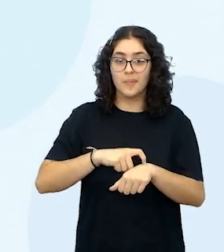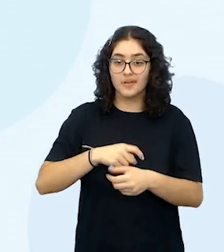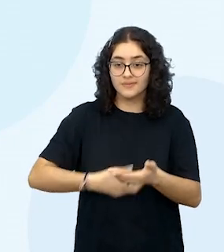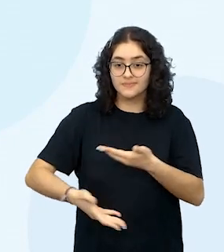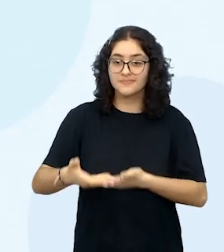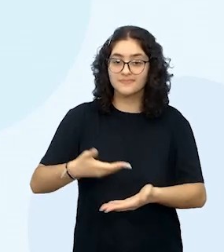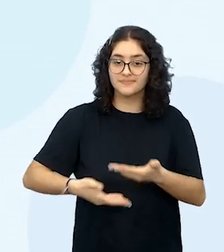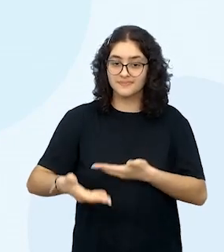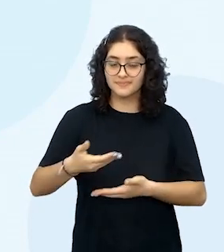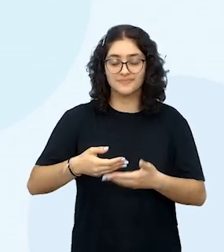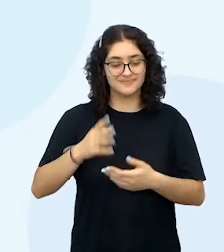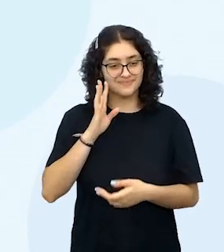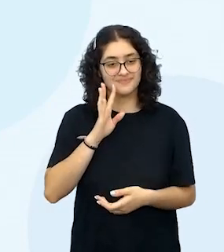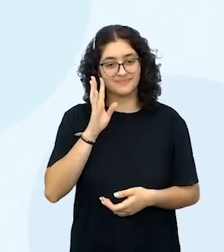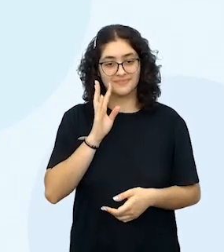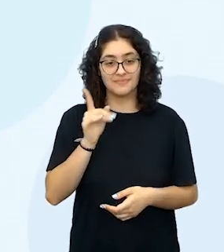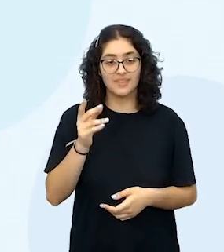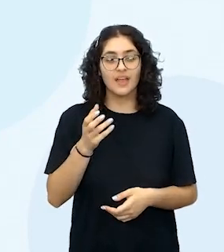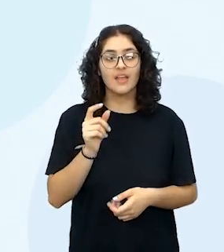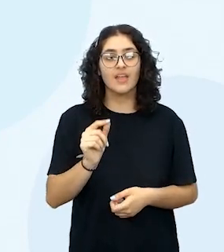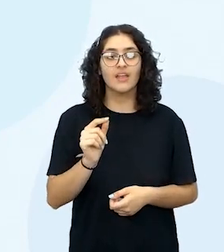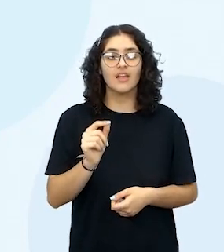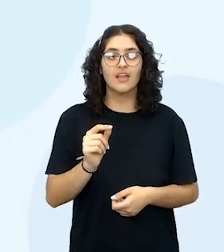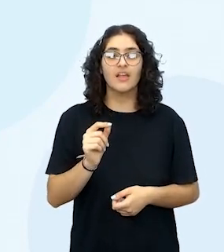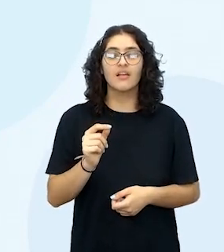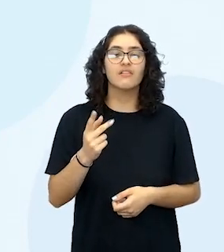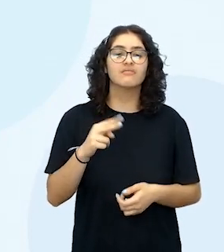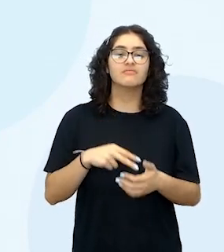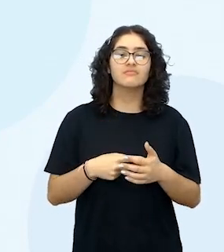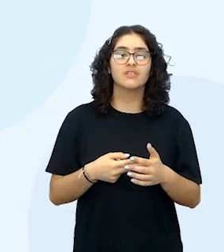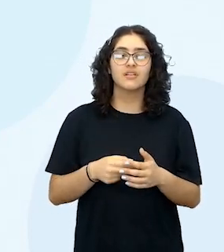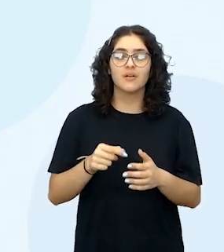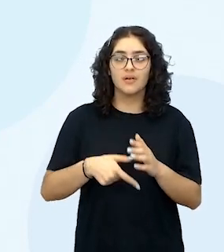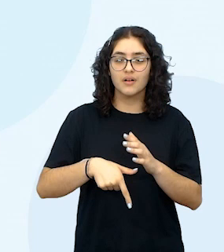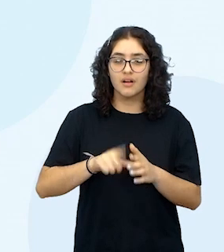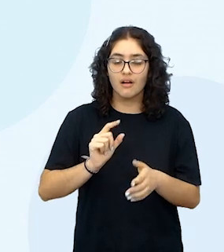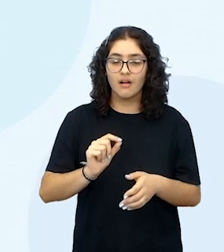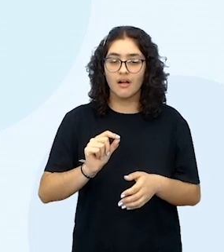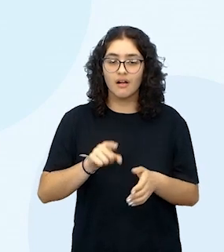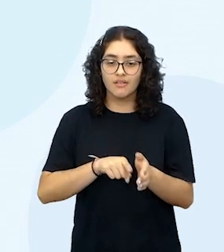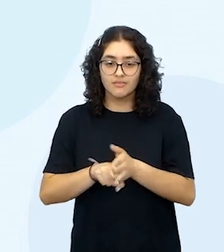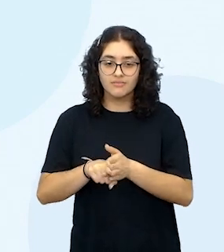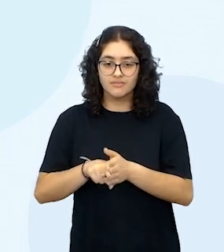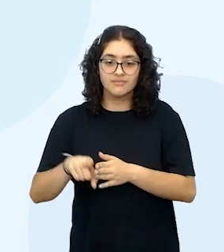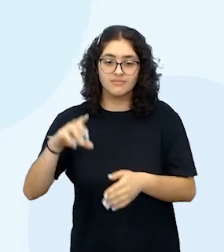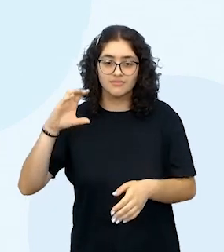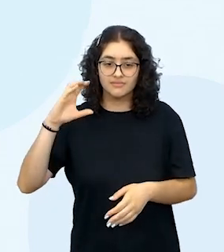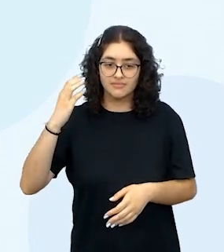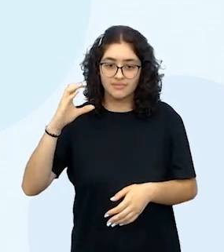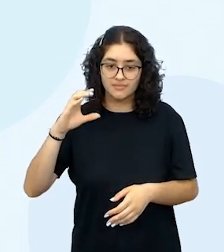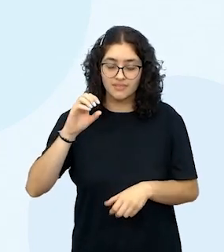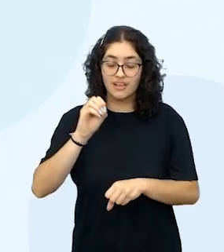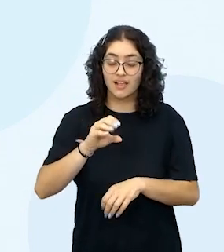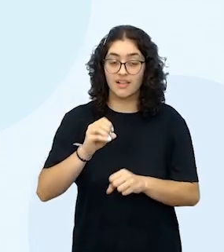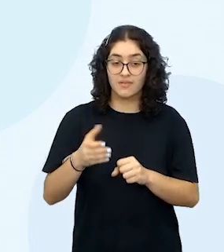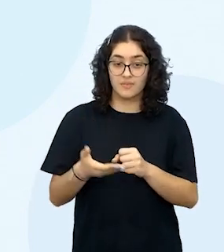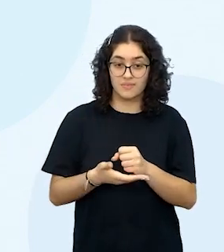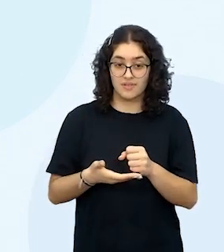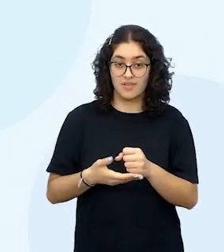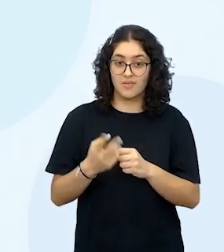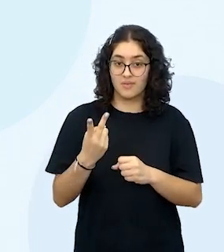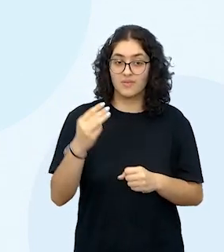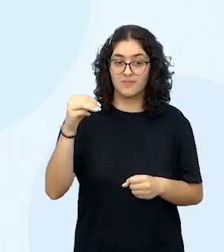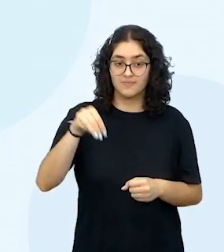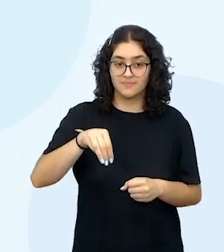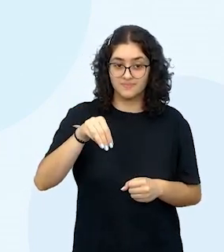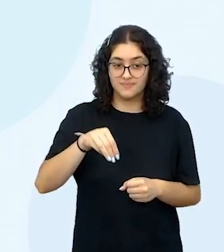Olha que bacana, a gente já quer saber aí de vocês o que é pré-iniciação científica na educação básica. E vou dar 2 minutinhos para vocês